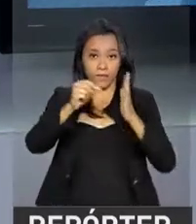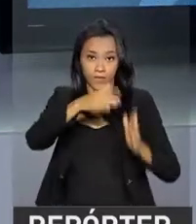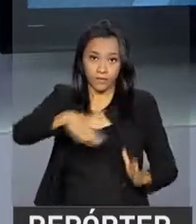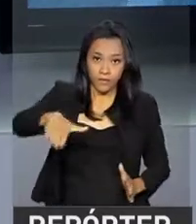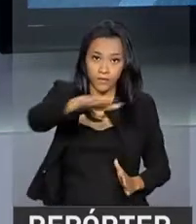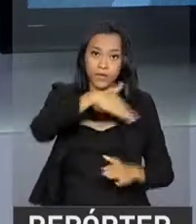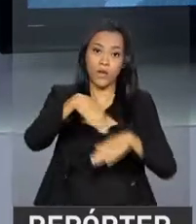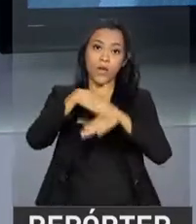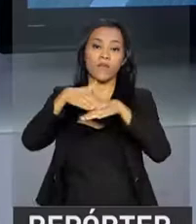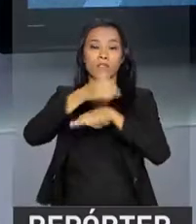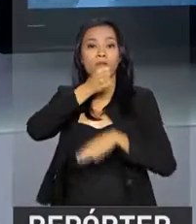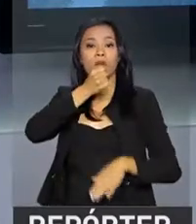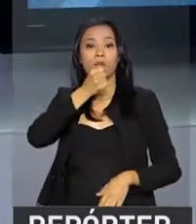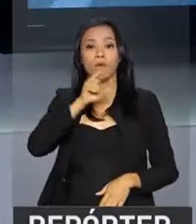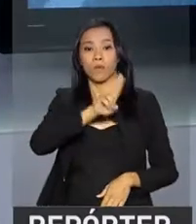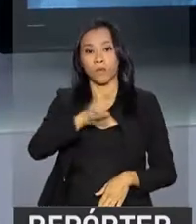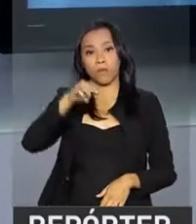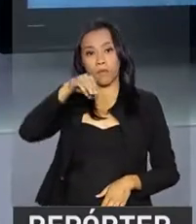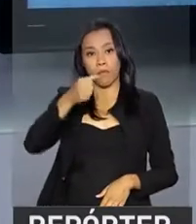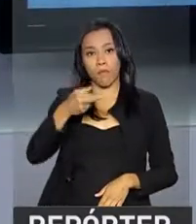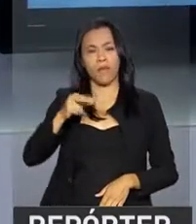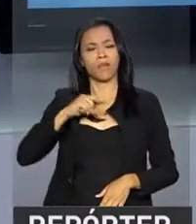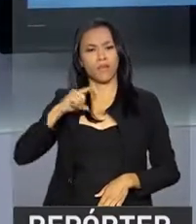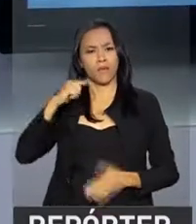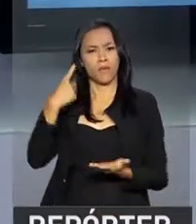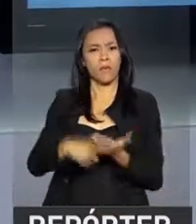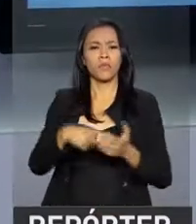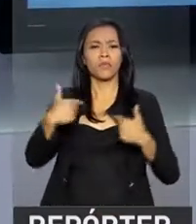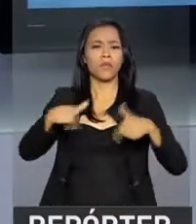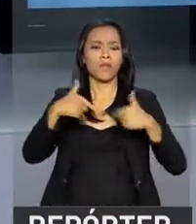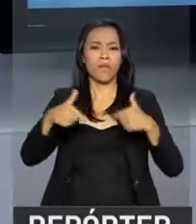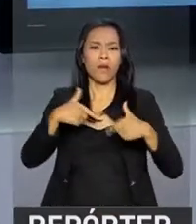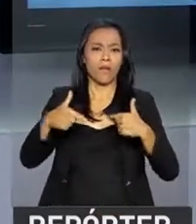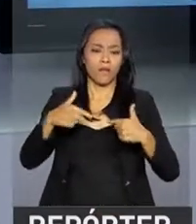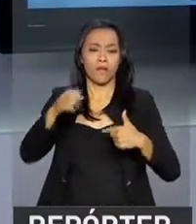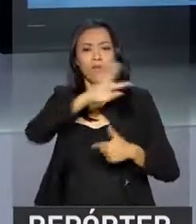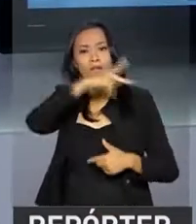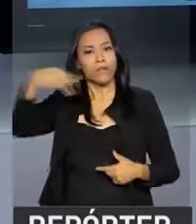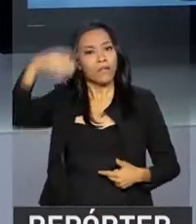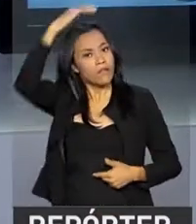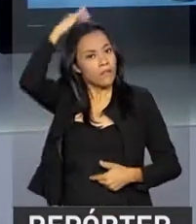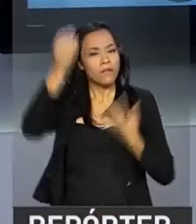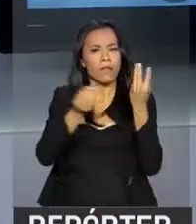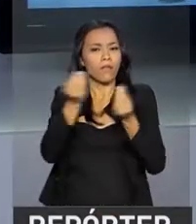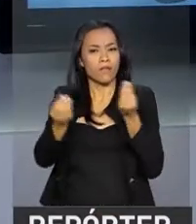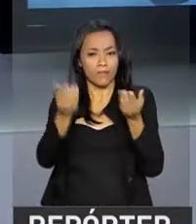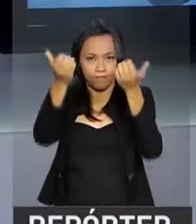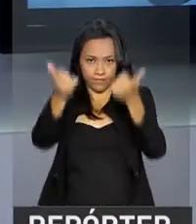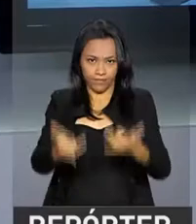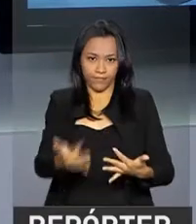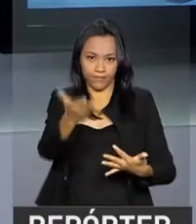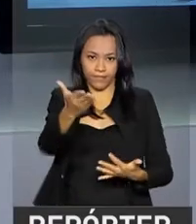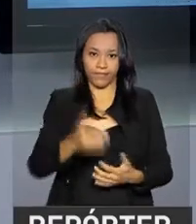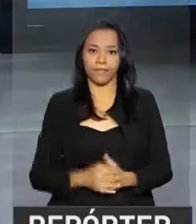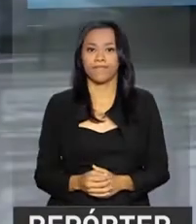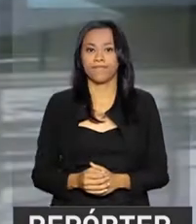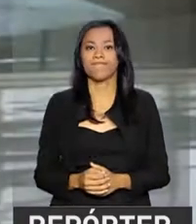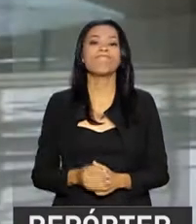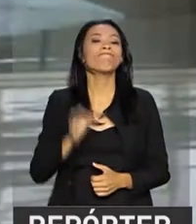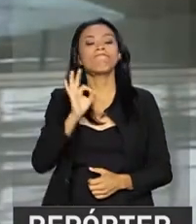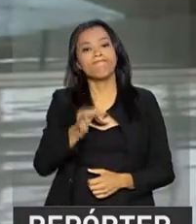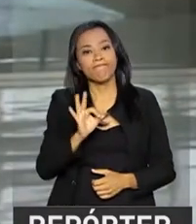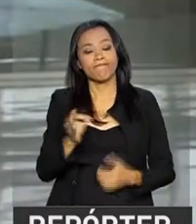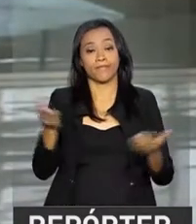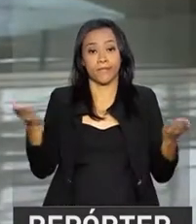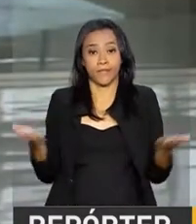repórter é mara kenupp que tem informações sobre a agenda do presidente michel temer mara é isso mesmo carolina nesta